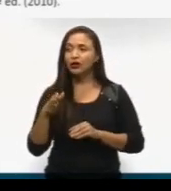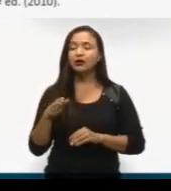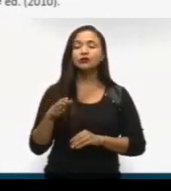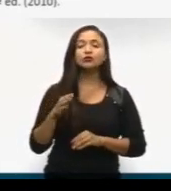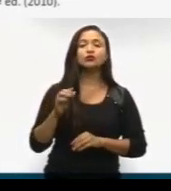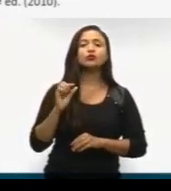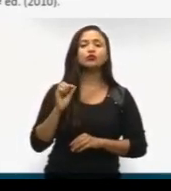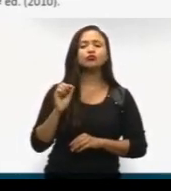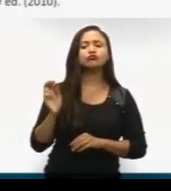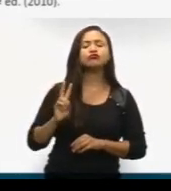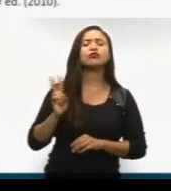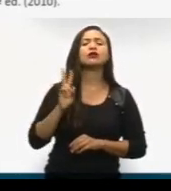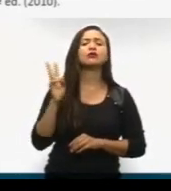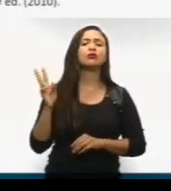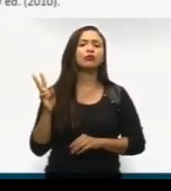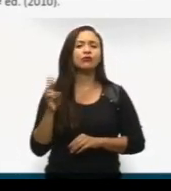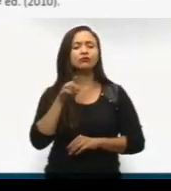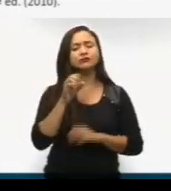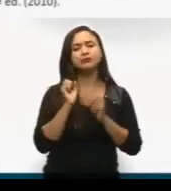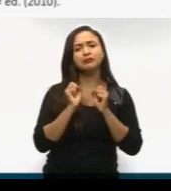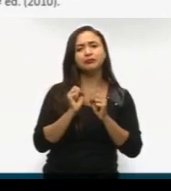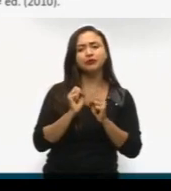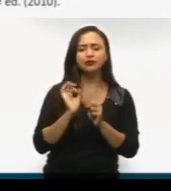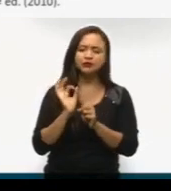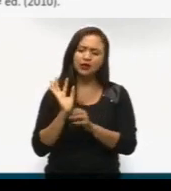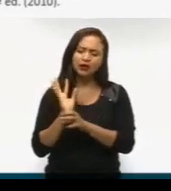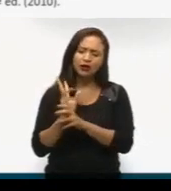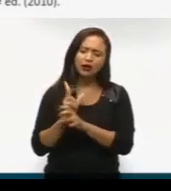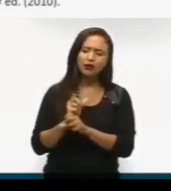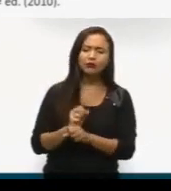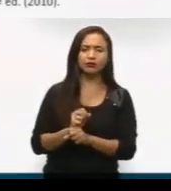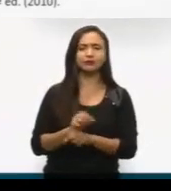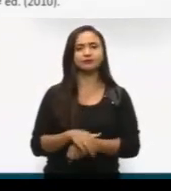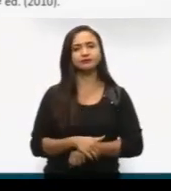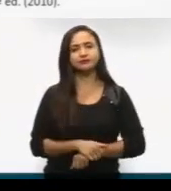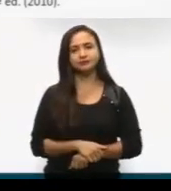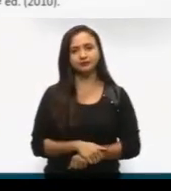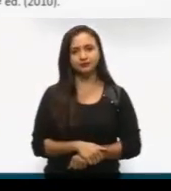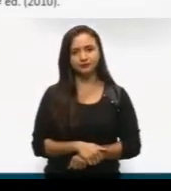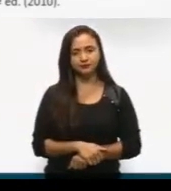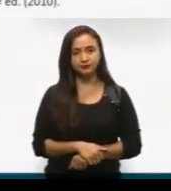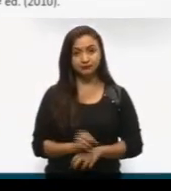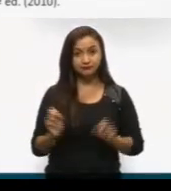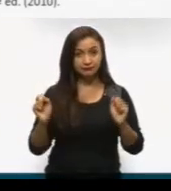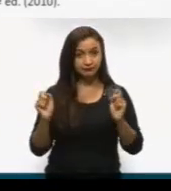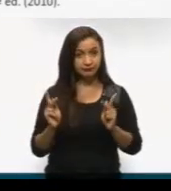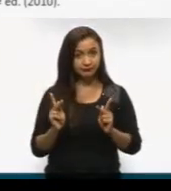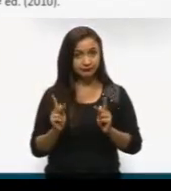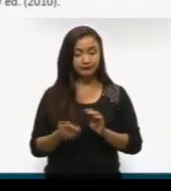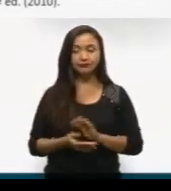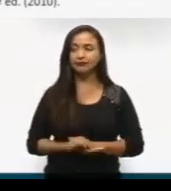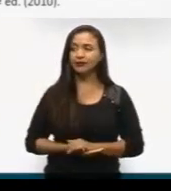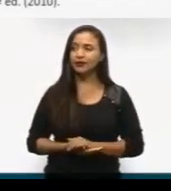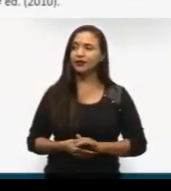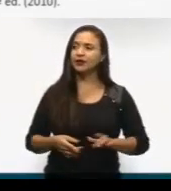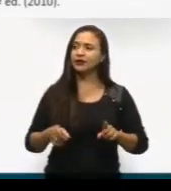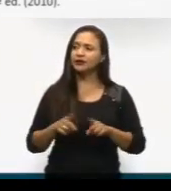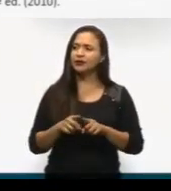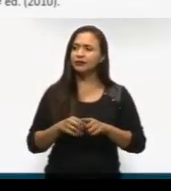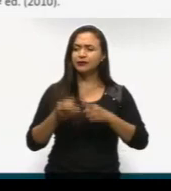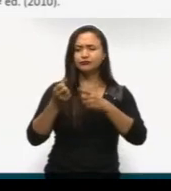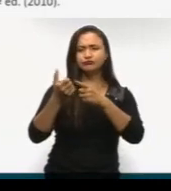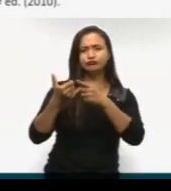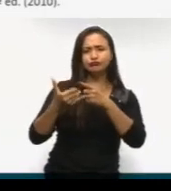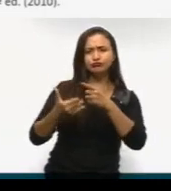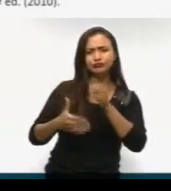né? Para você poder calcular o quantitativo. Ok? Composição detalhada,